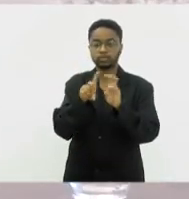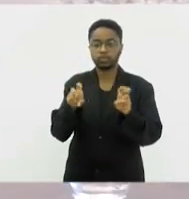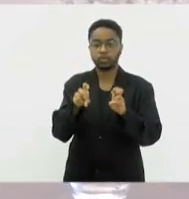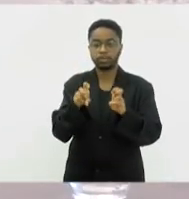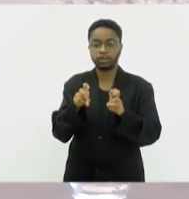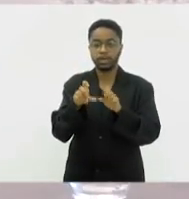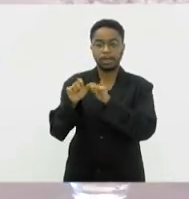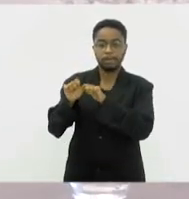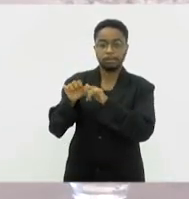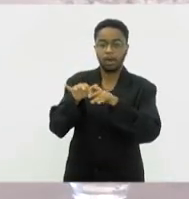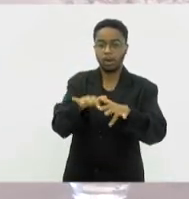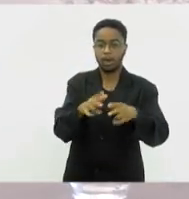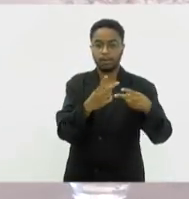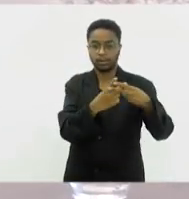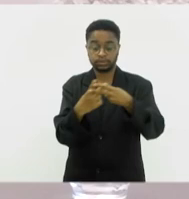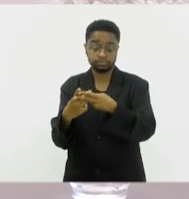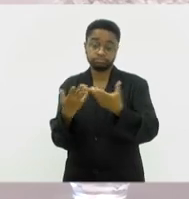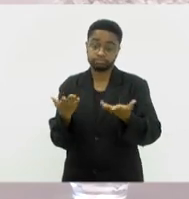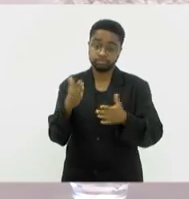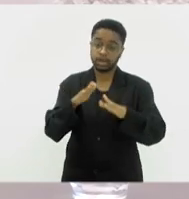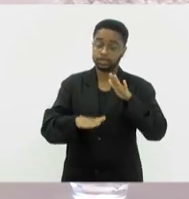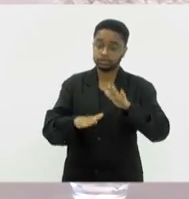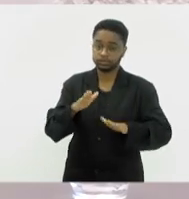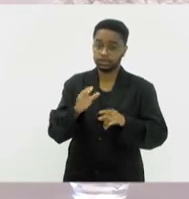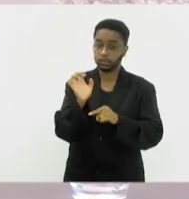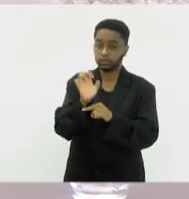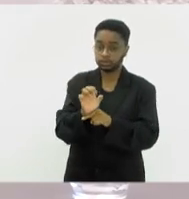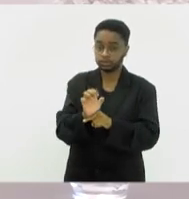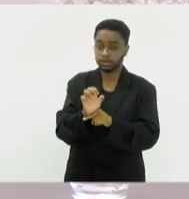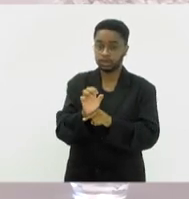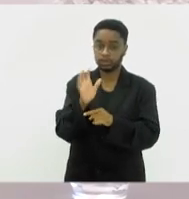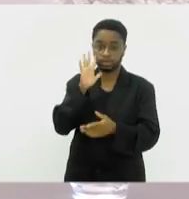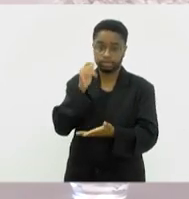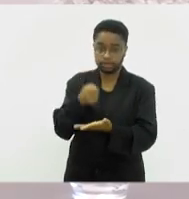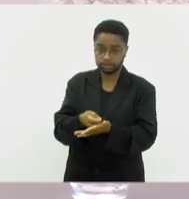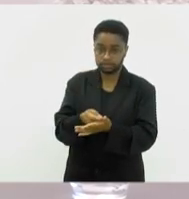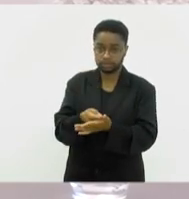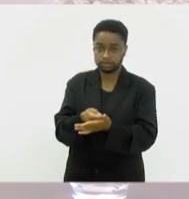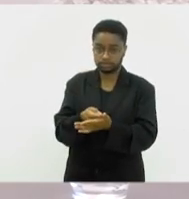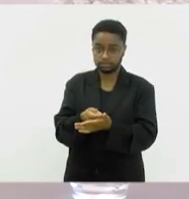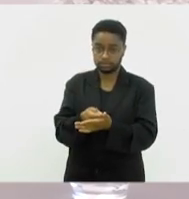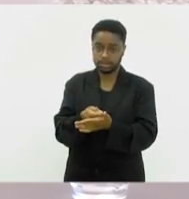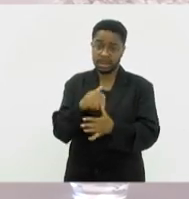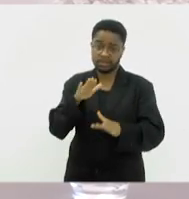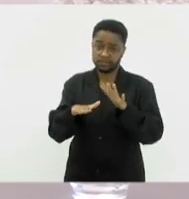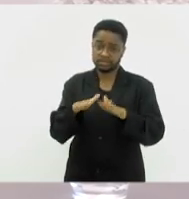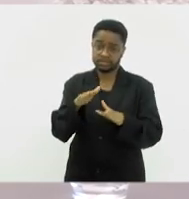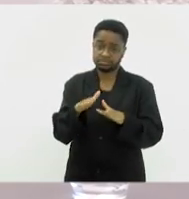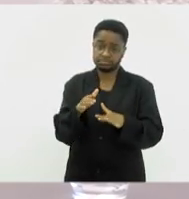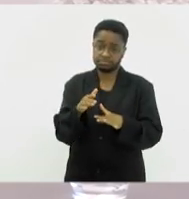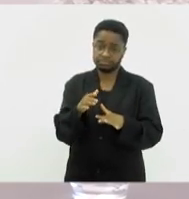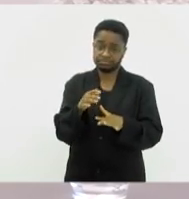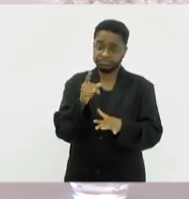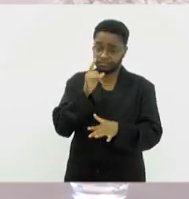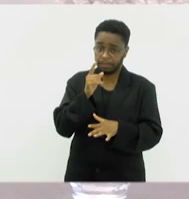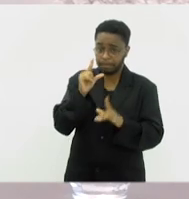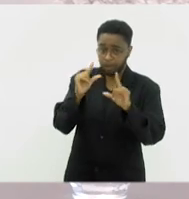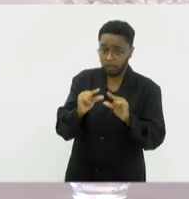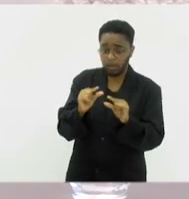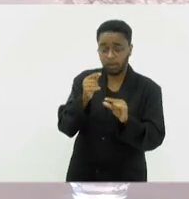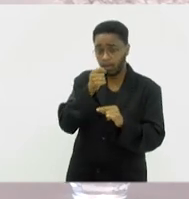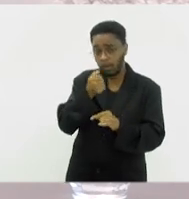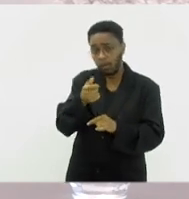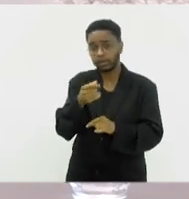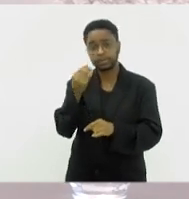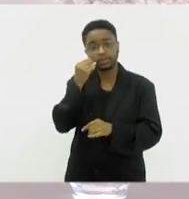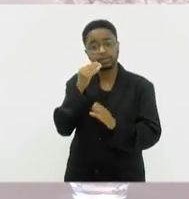superlotação do sistema e, por vezes, o Estado toma ações, ainda que ínfimas, para que isso seja reduzido. Então, acho que aqui